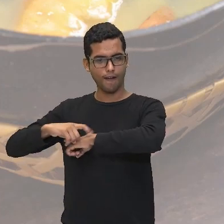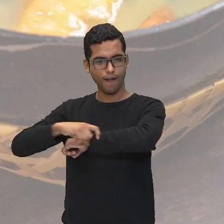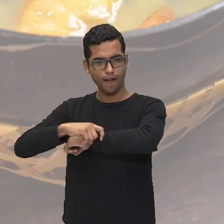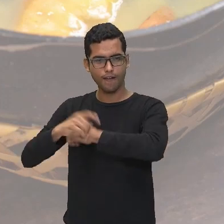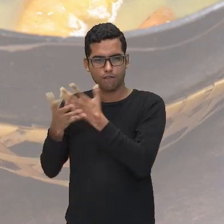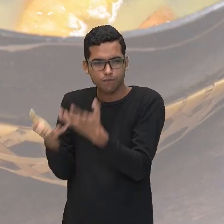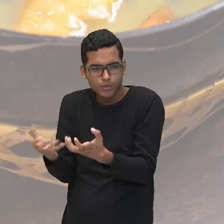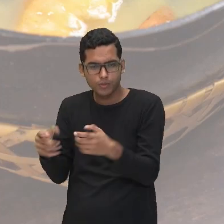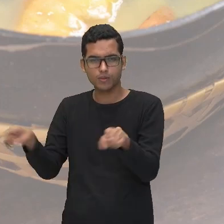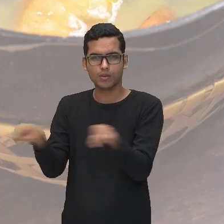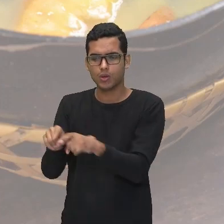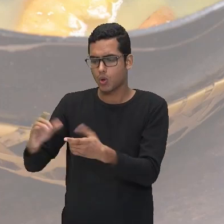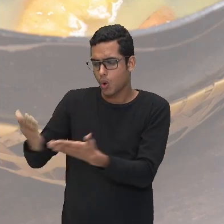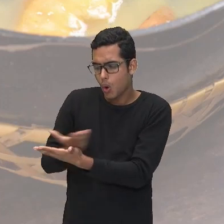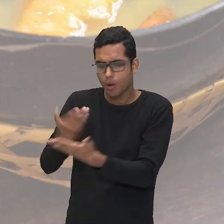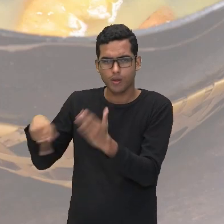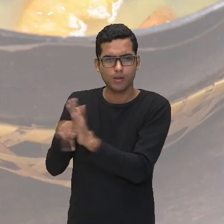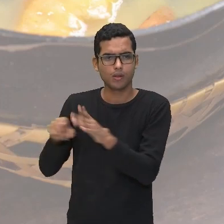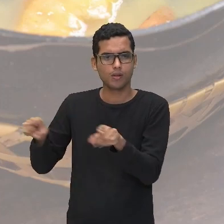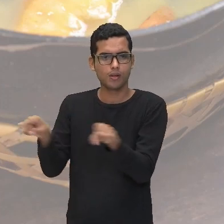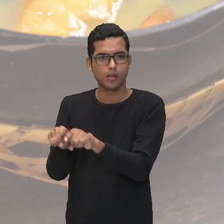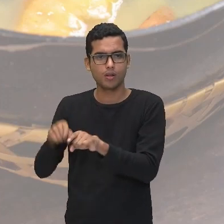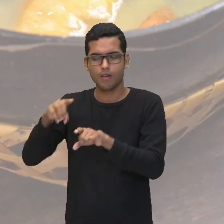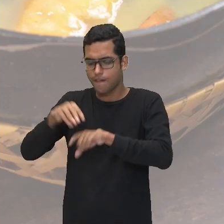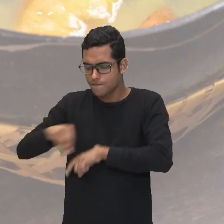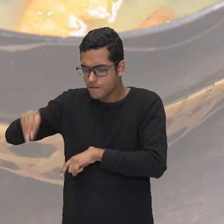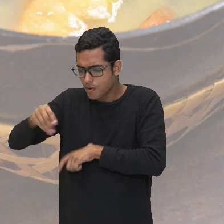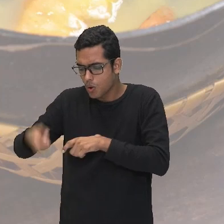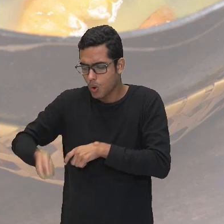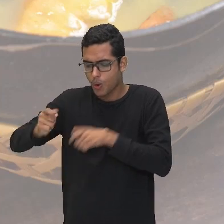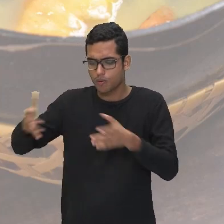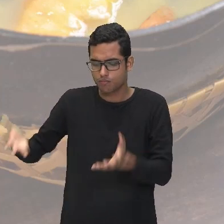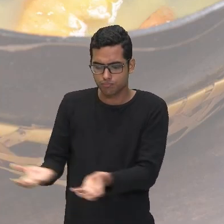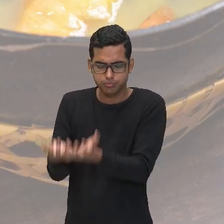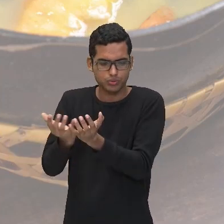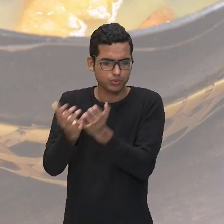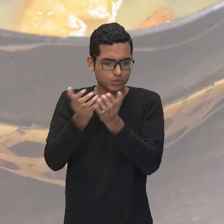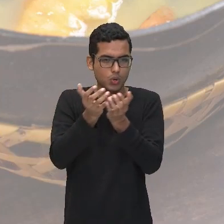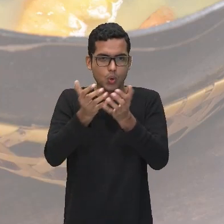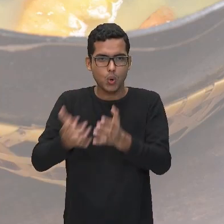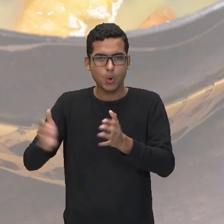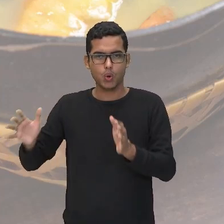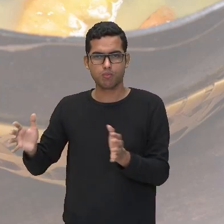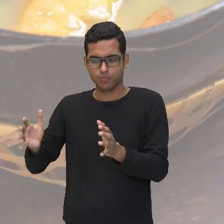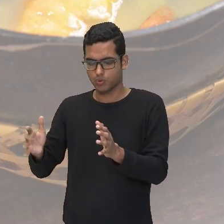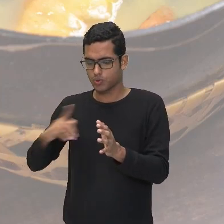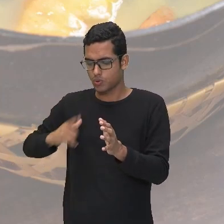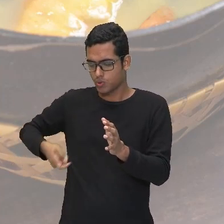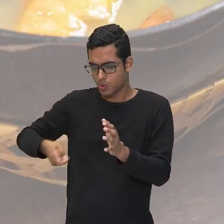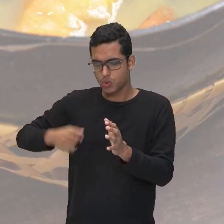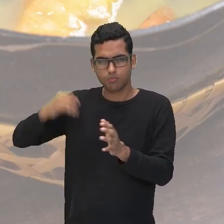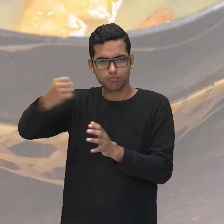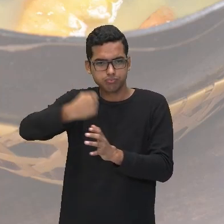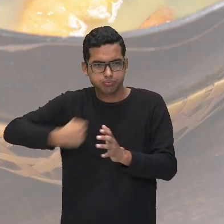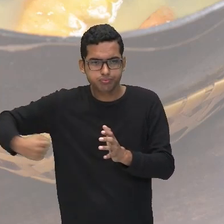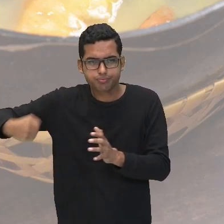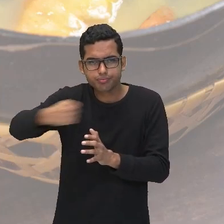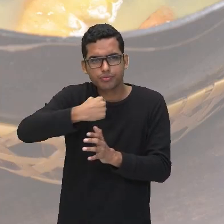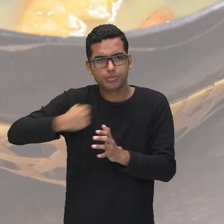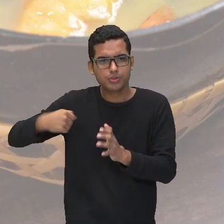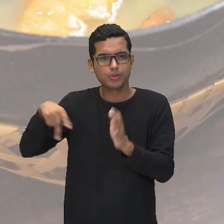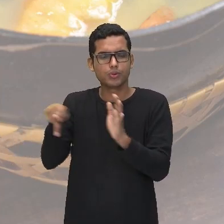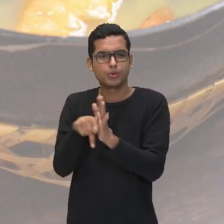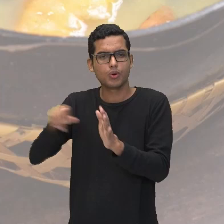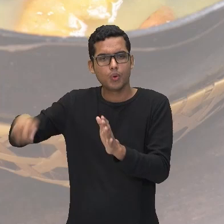jambu cozido e goma de tapioca. Sirva fervendo, pelando, o caldo de tucupi.